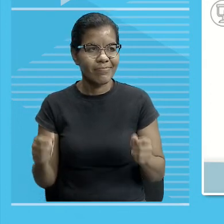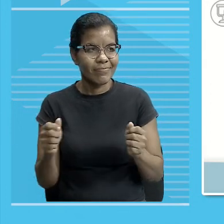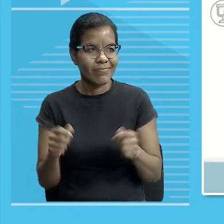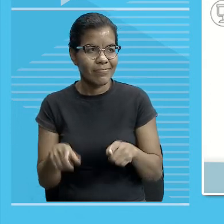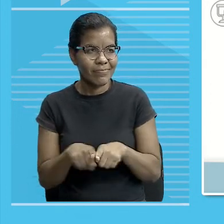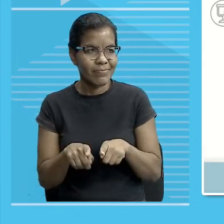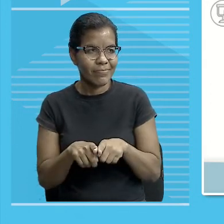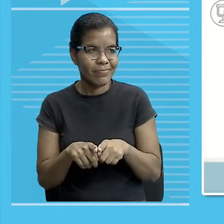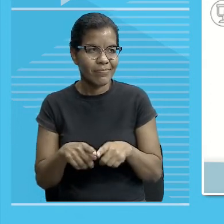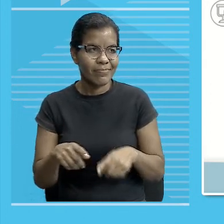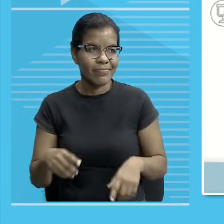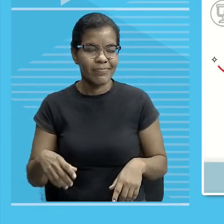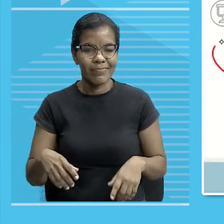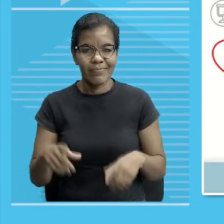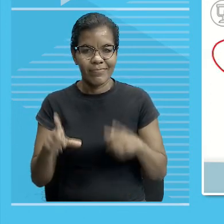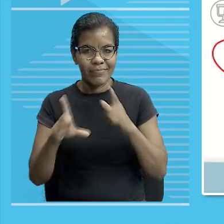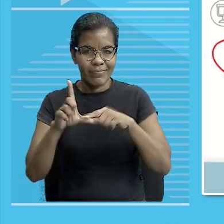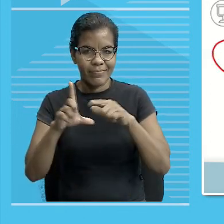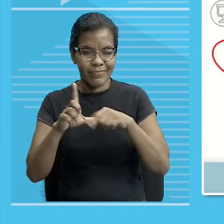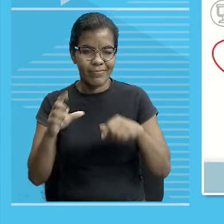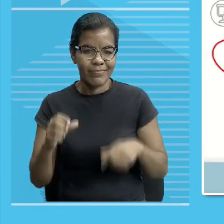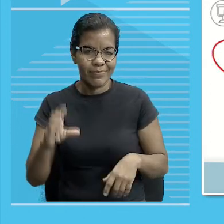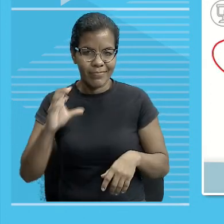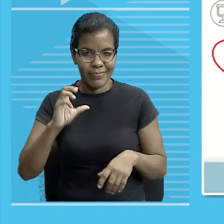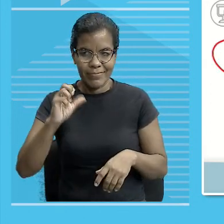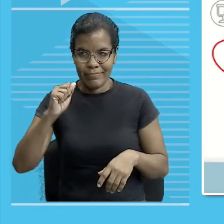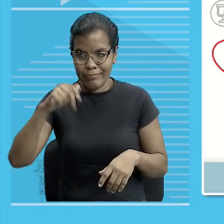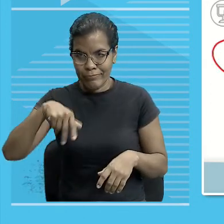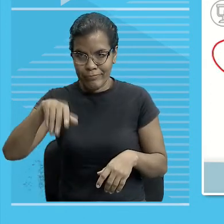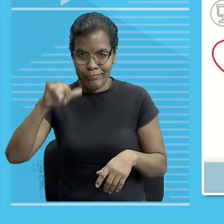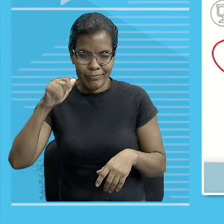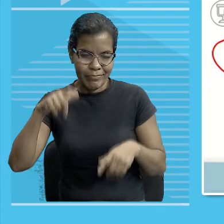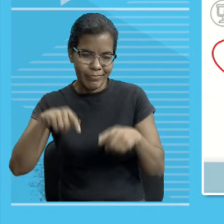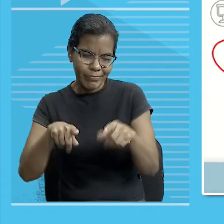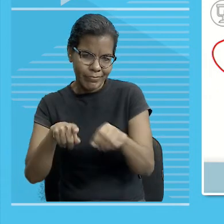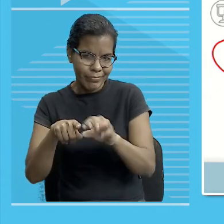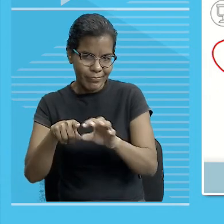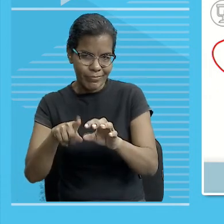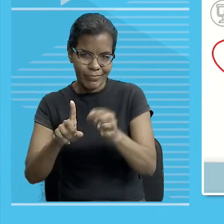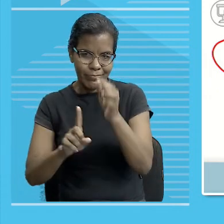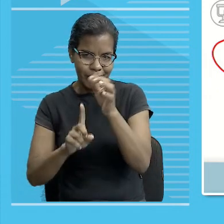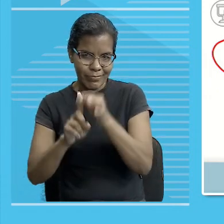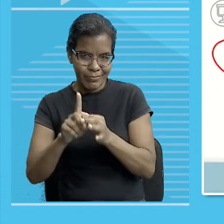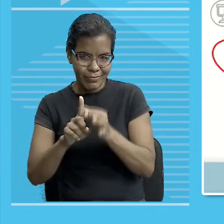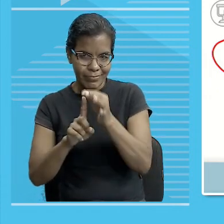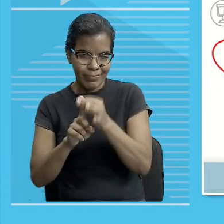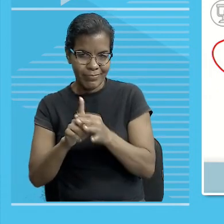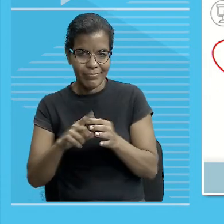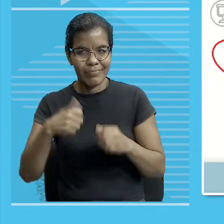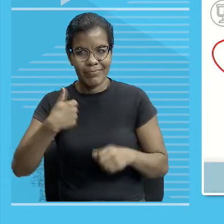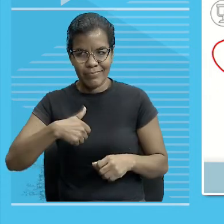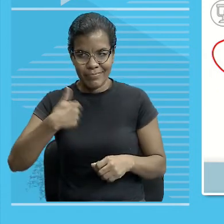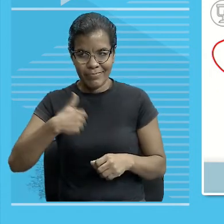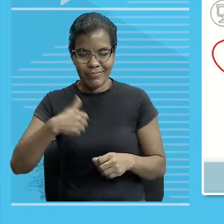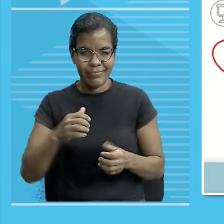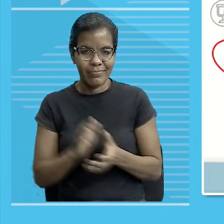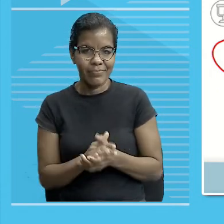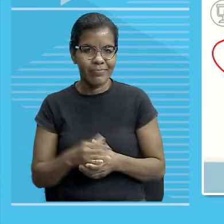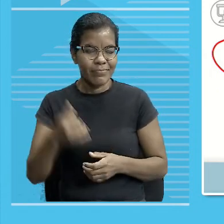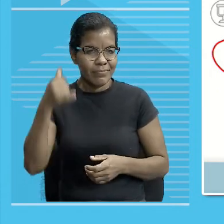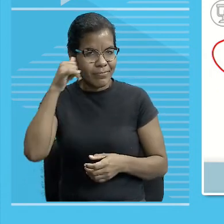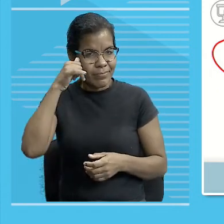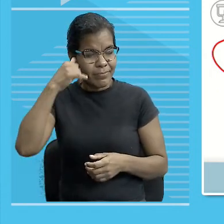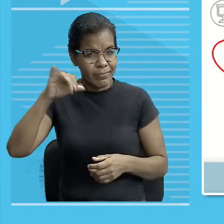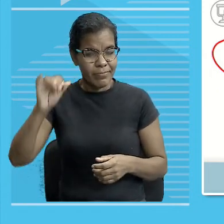tempo, letra B de bola, camisinha, não é? Camisinha é a única que consegue prevenir